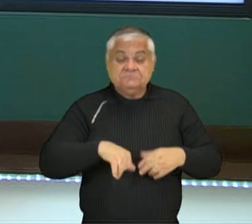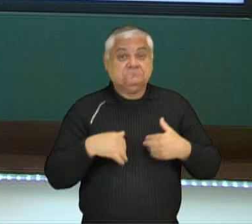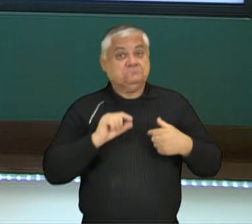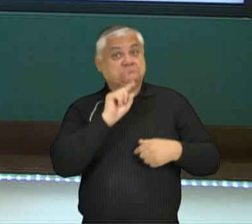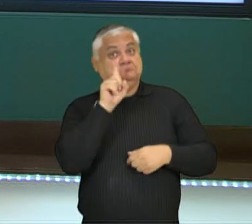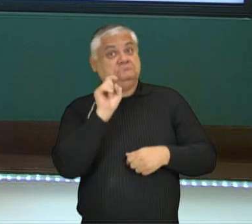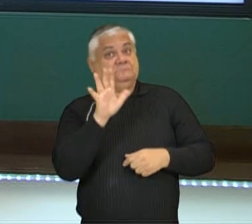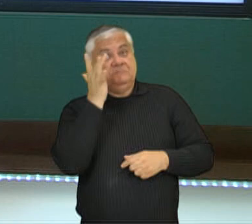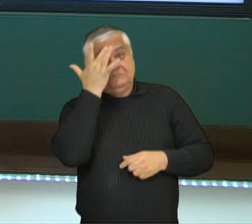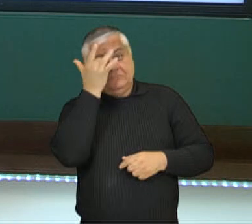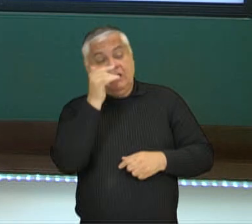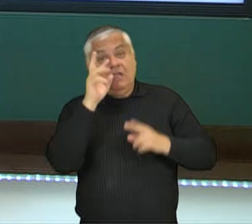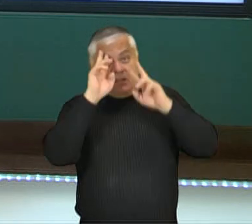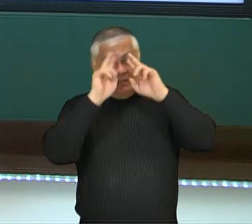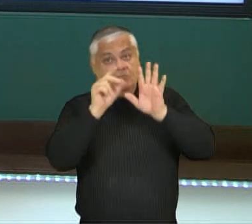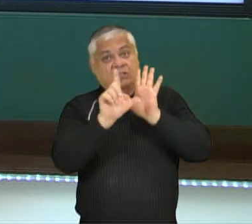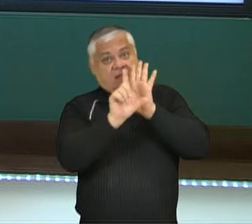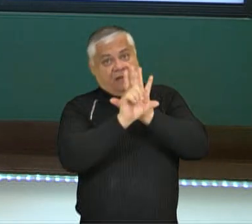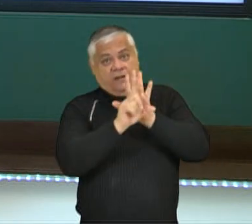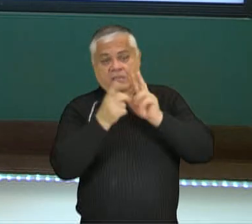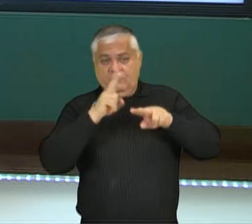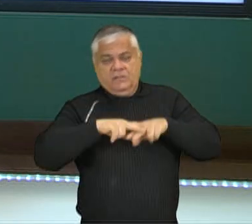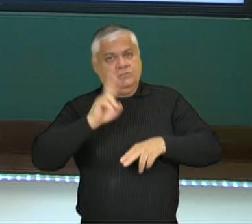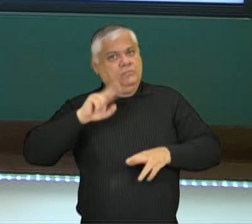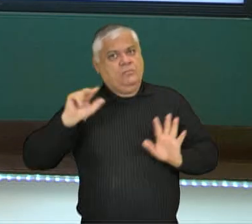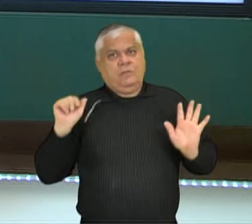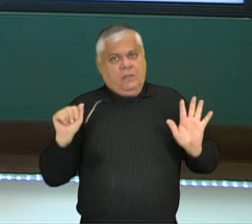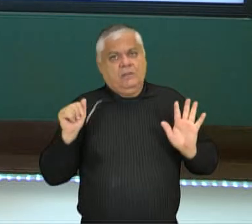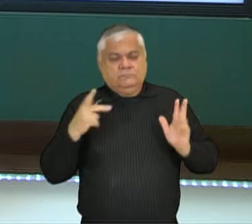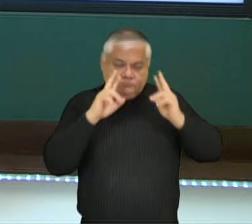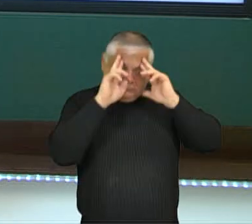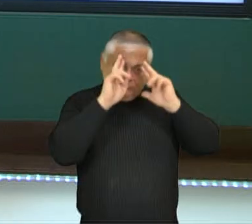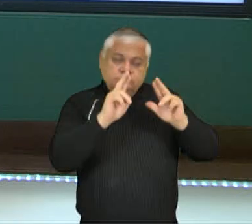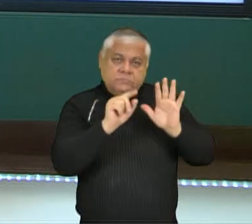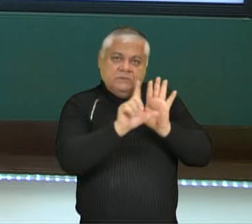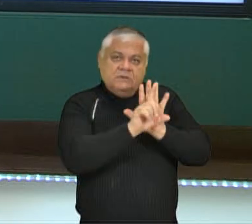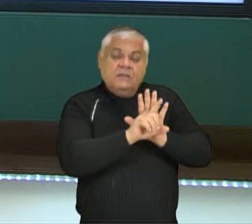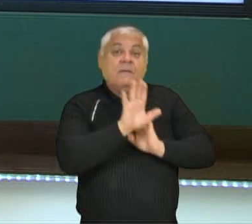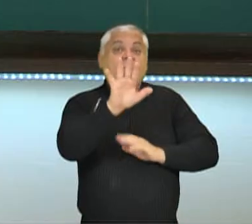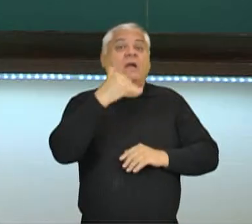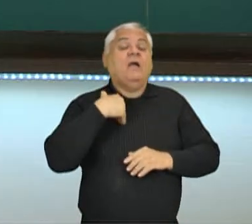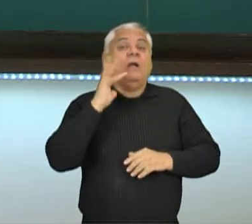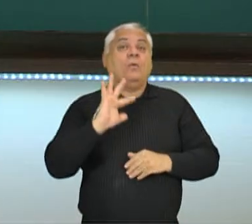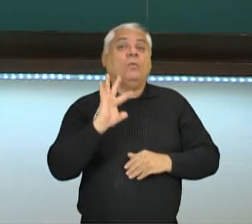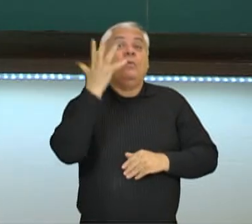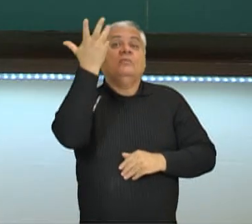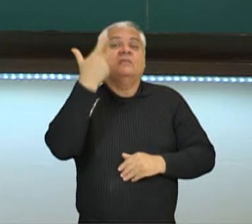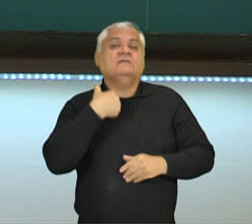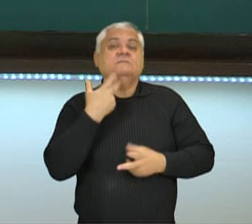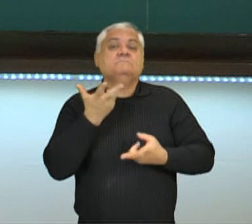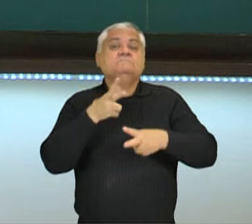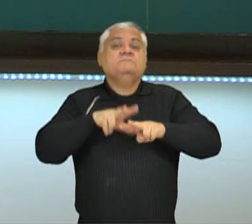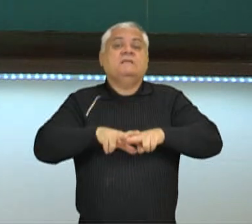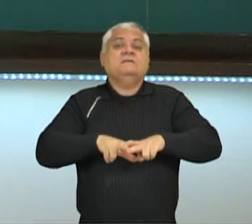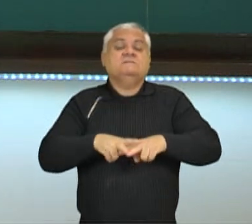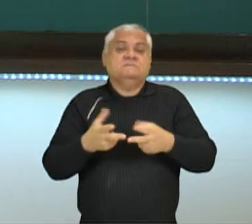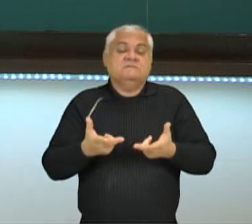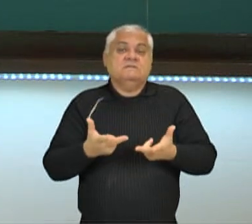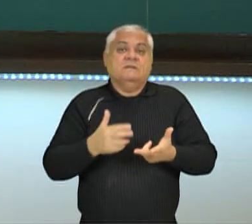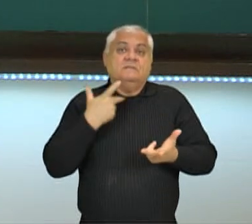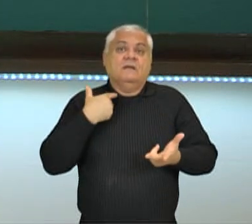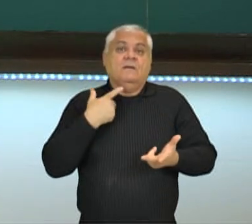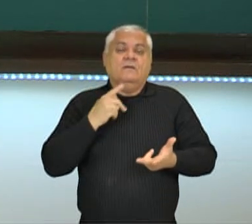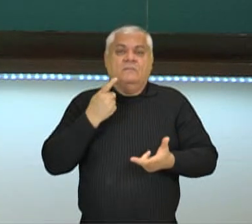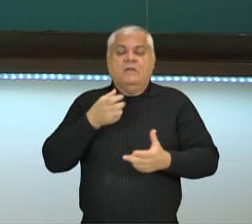se você respeita a lei, não vai ser preso, óbvio, né? Mas uma vez que isso aconteceu, quando essa galera